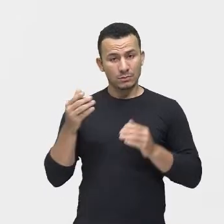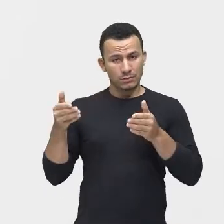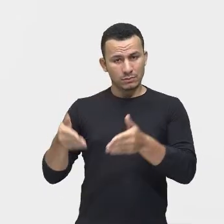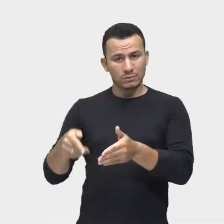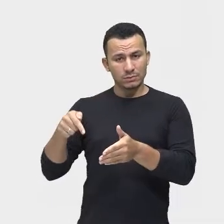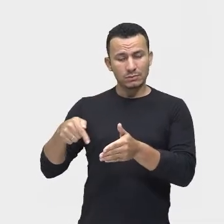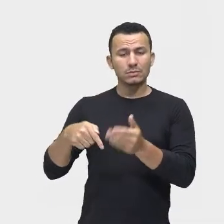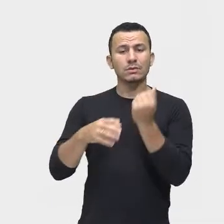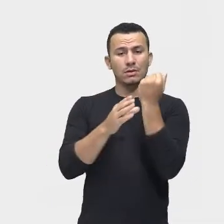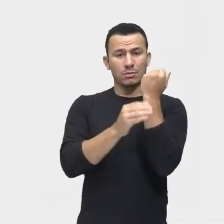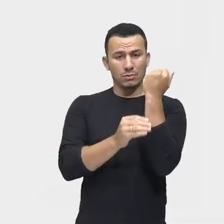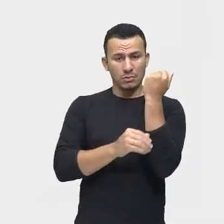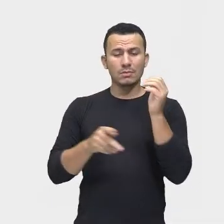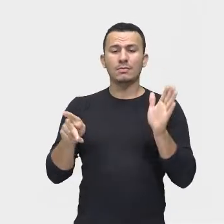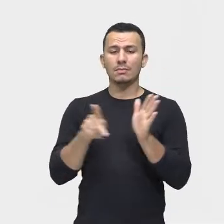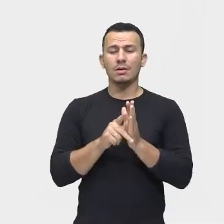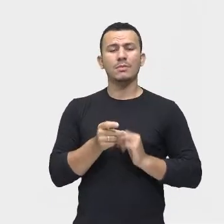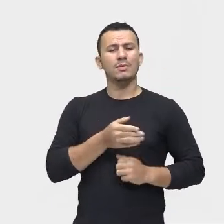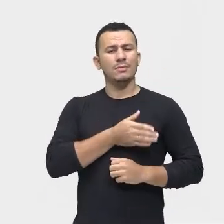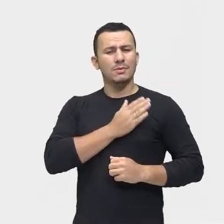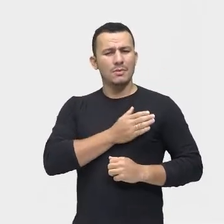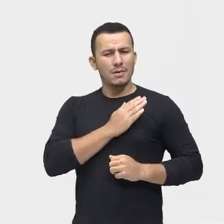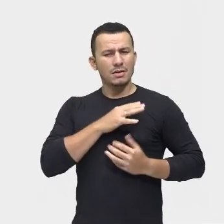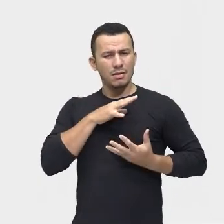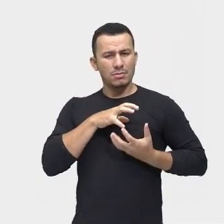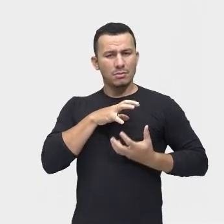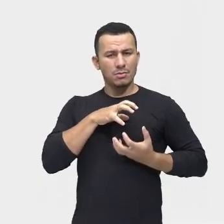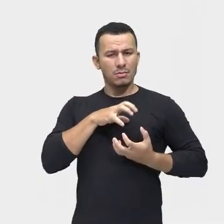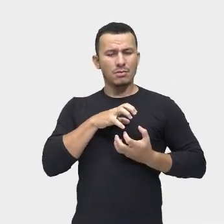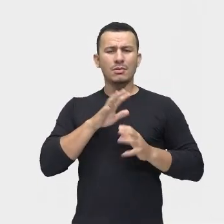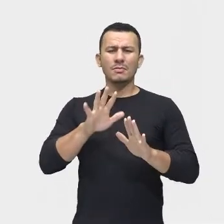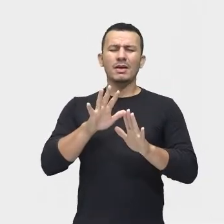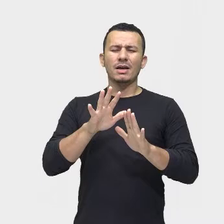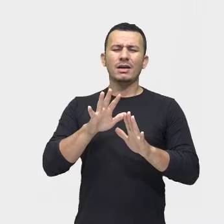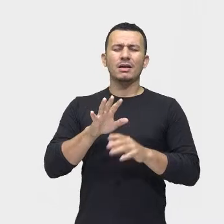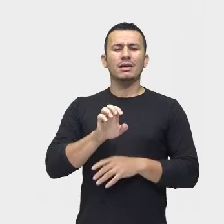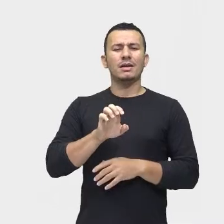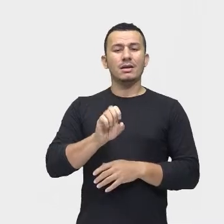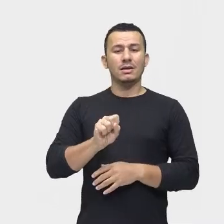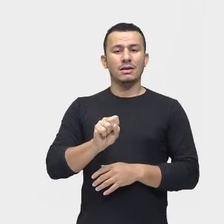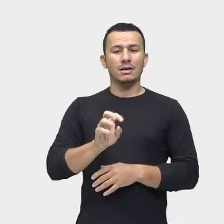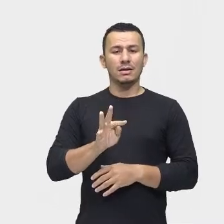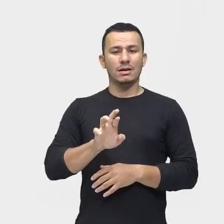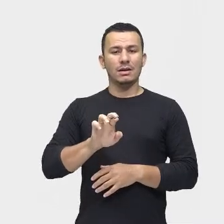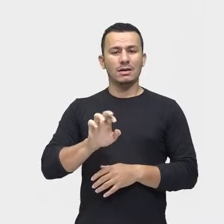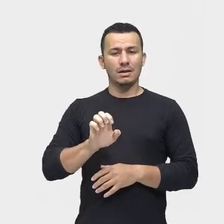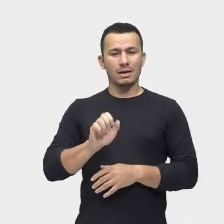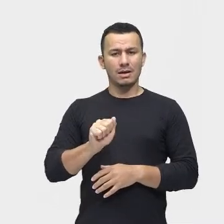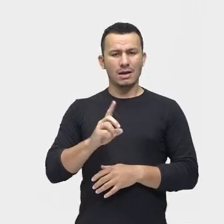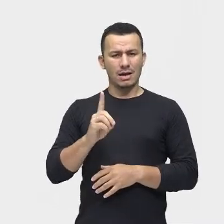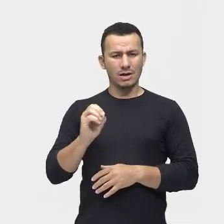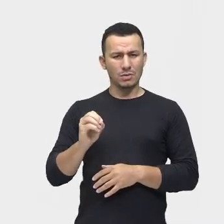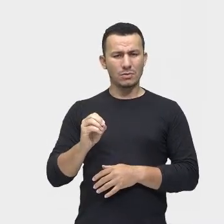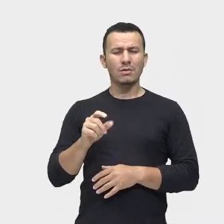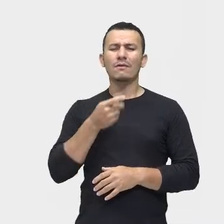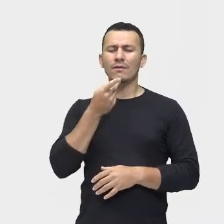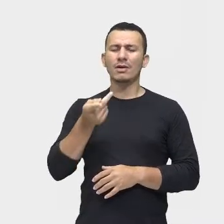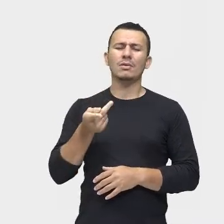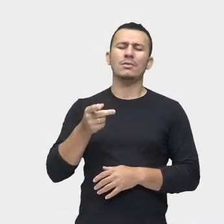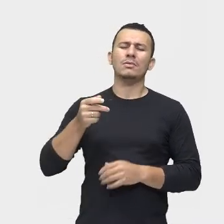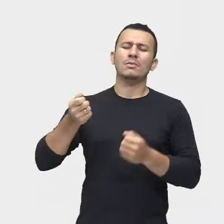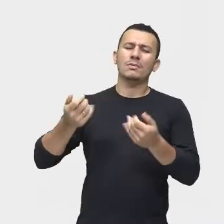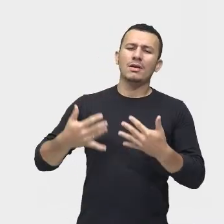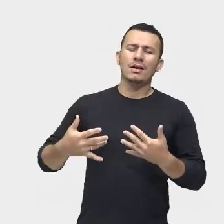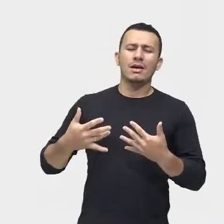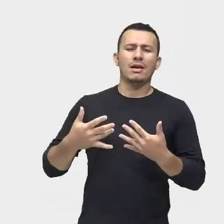músculo estriado cardíaco. Ah, professora, a senhora disse que o músculo estriado é voluntário, o músculo liso